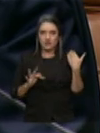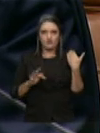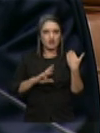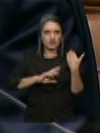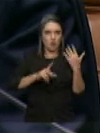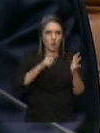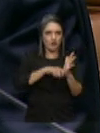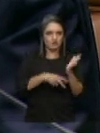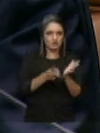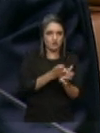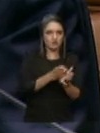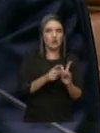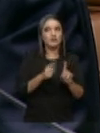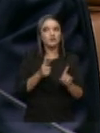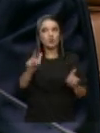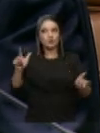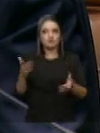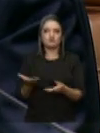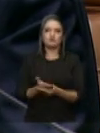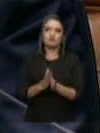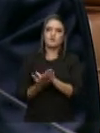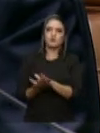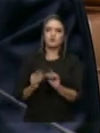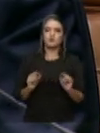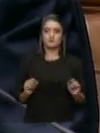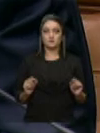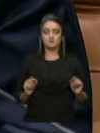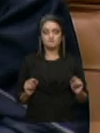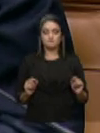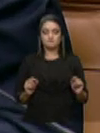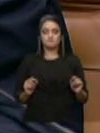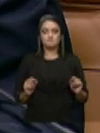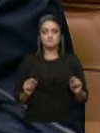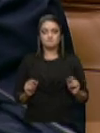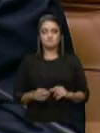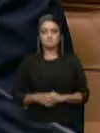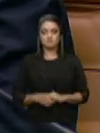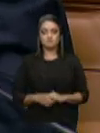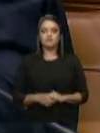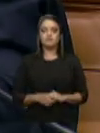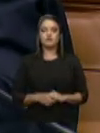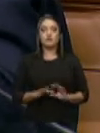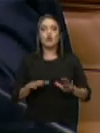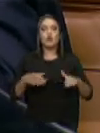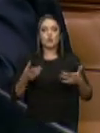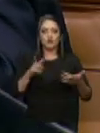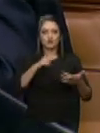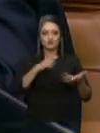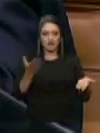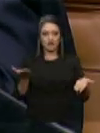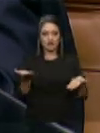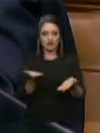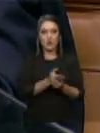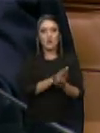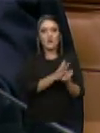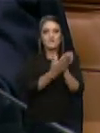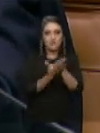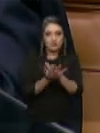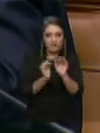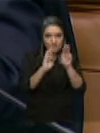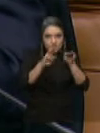devo reconhecer, que, no entanto, deixavam claro que a coisa julgada em relações de trato